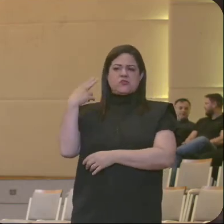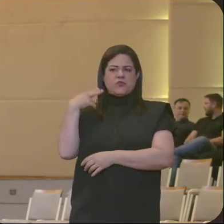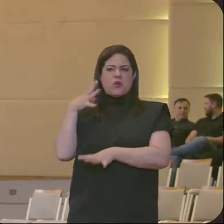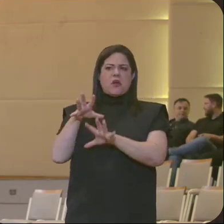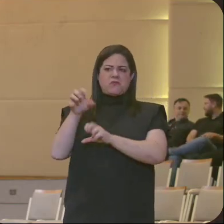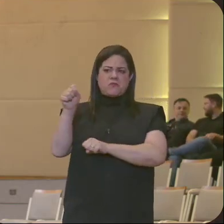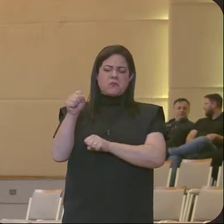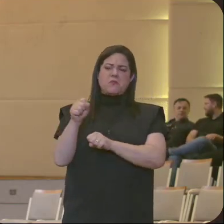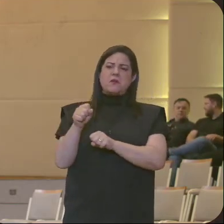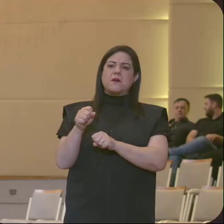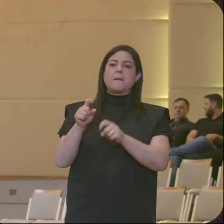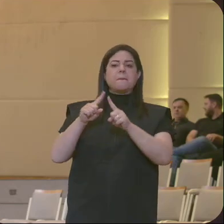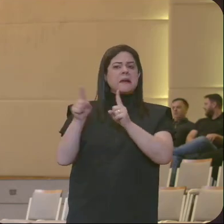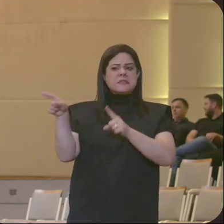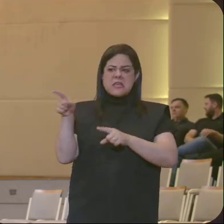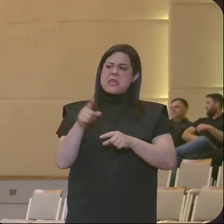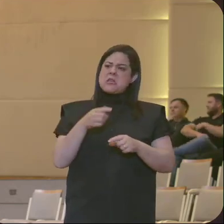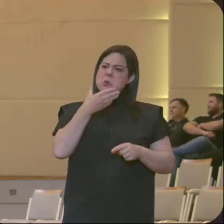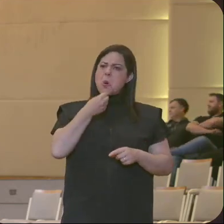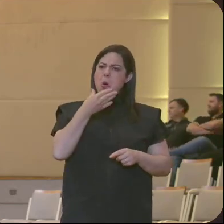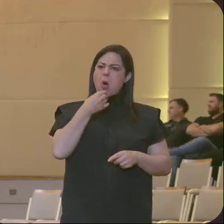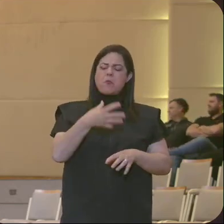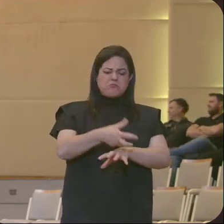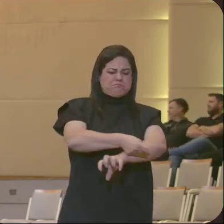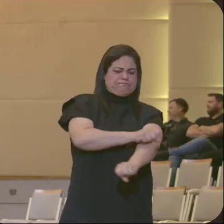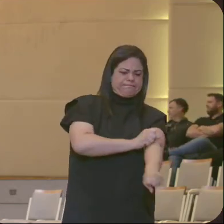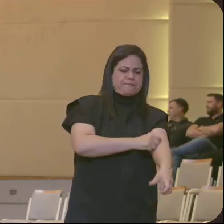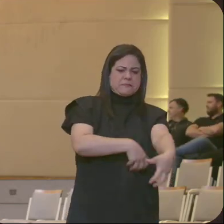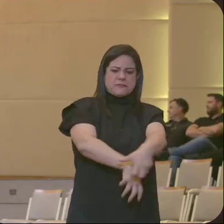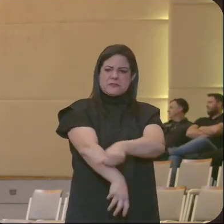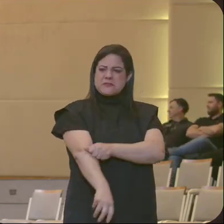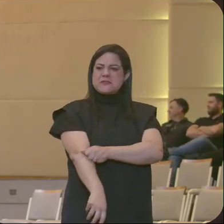formação. E ele está lá muitas vezes na igreja, estava, né,